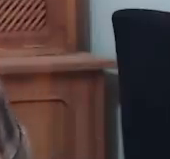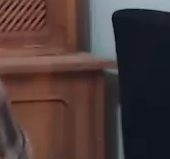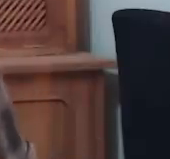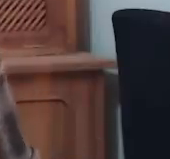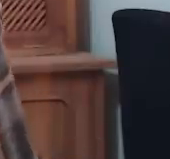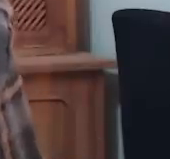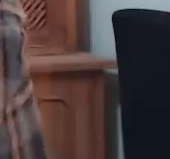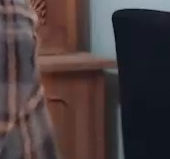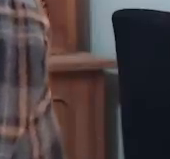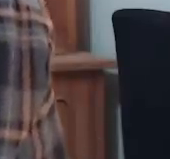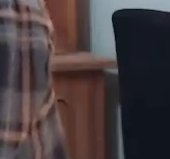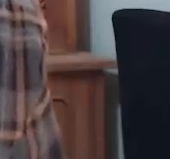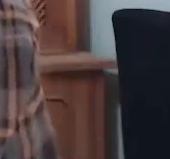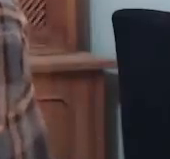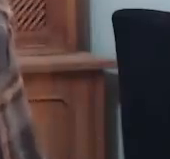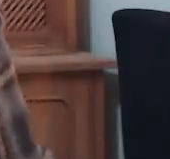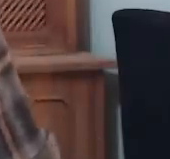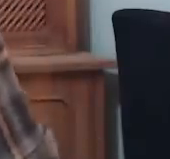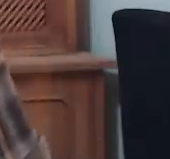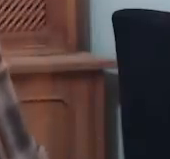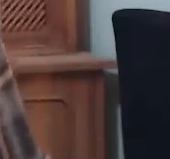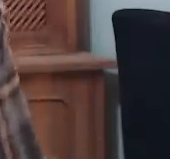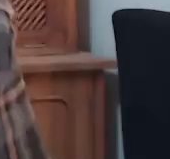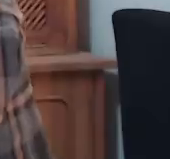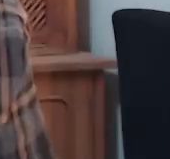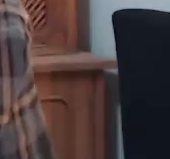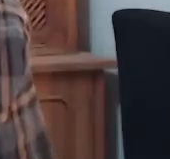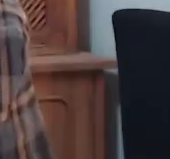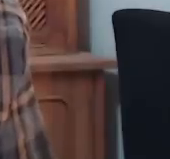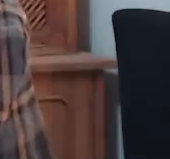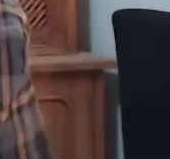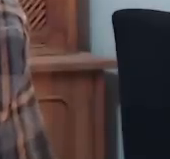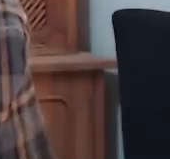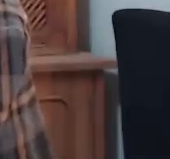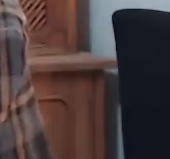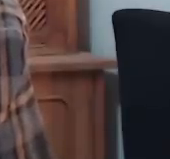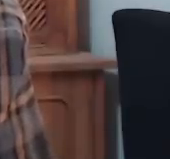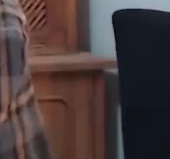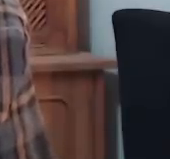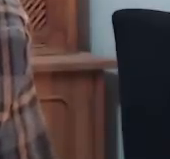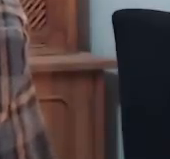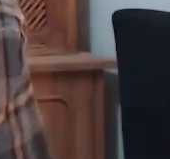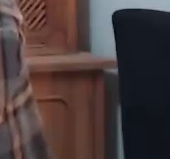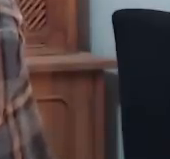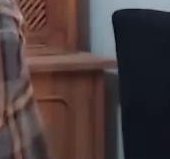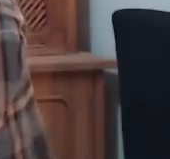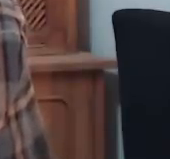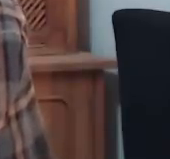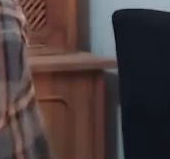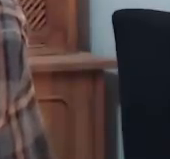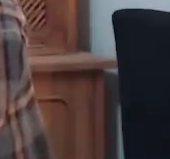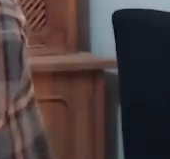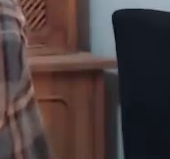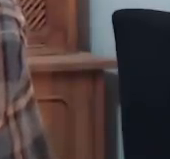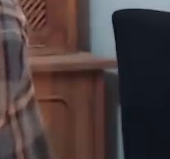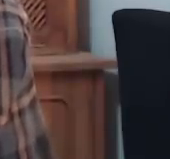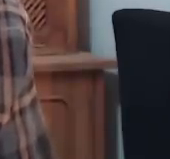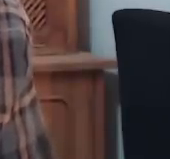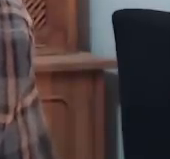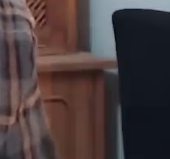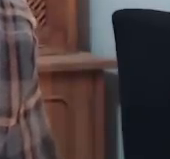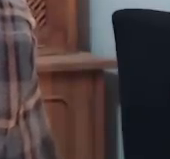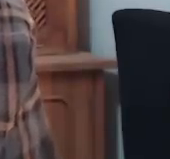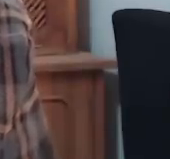e eu te garanto que a realidade não é que você viu nos jornais gostou do conteúdo Coloca aí no conteúdo que gostou